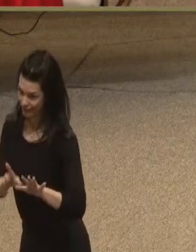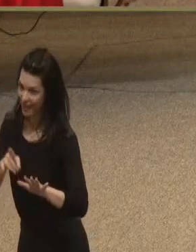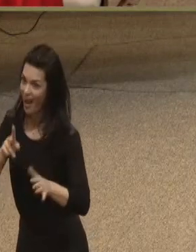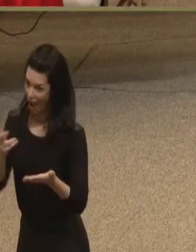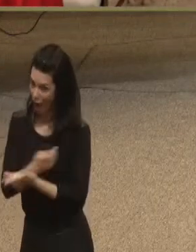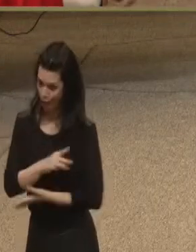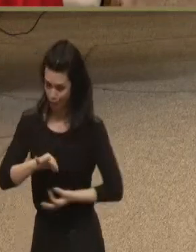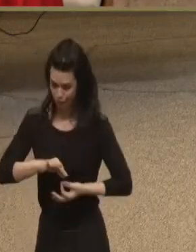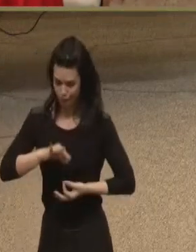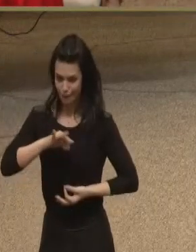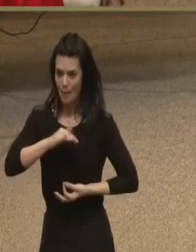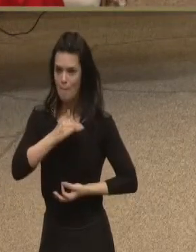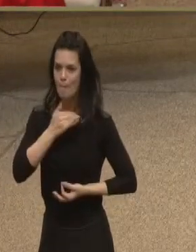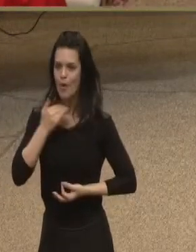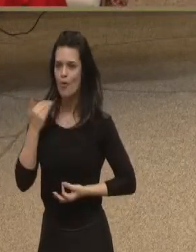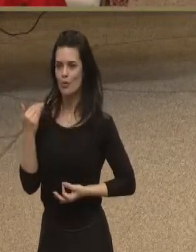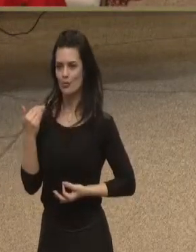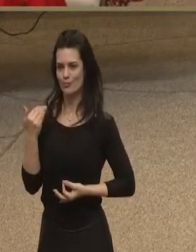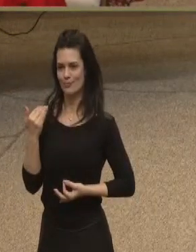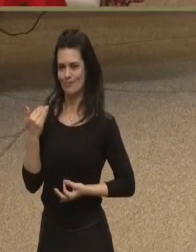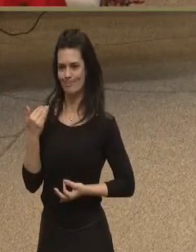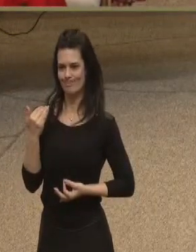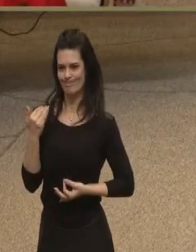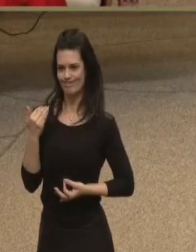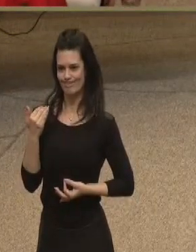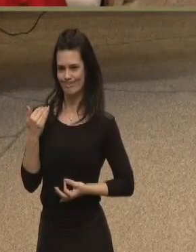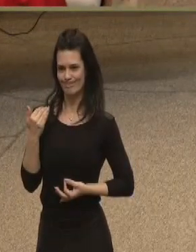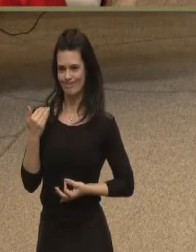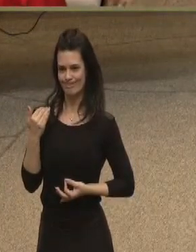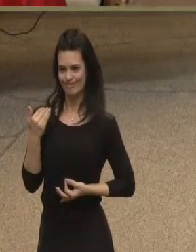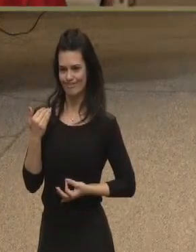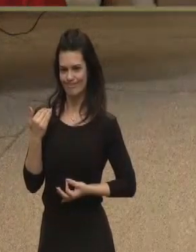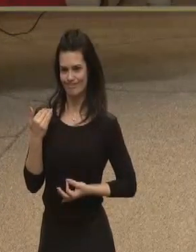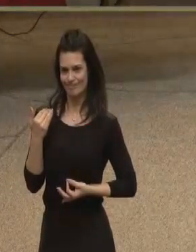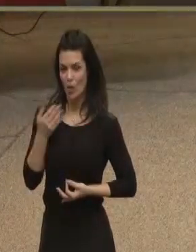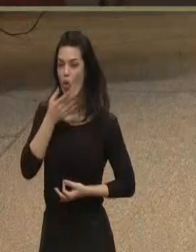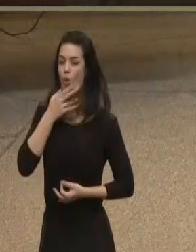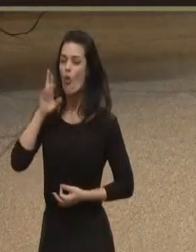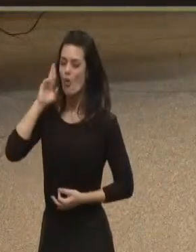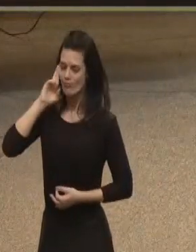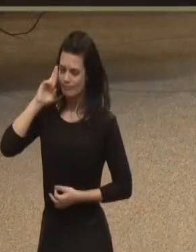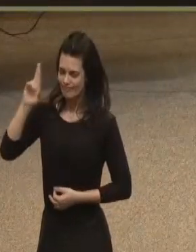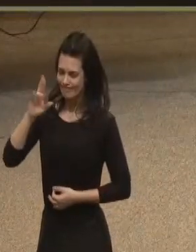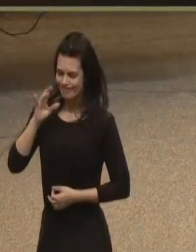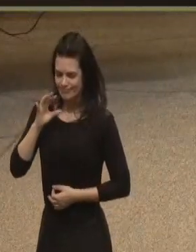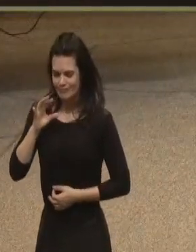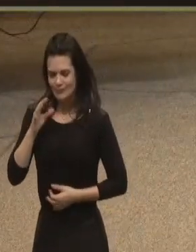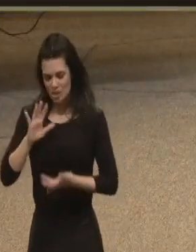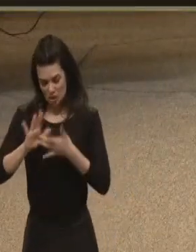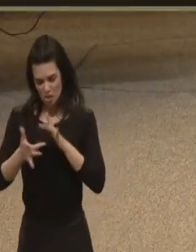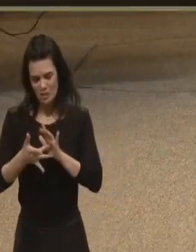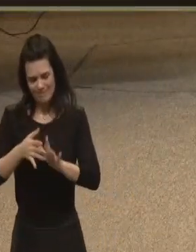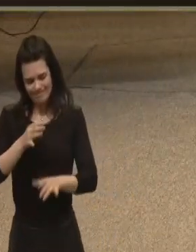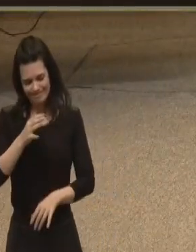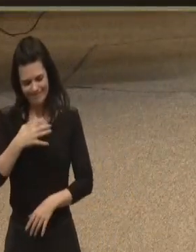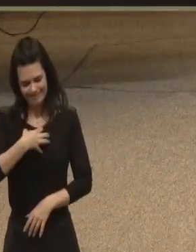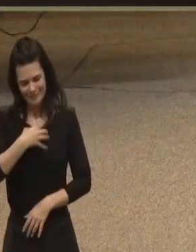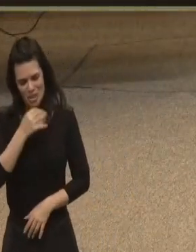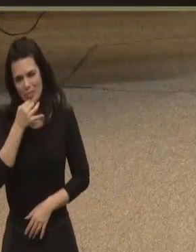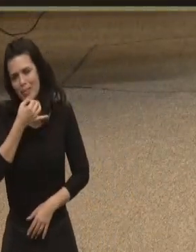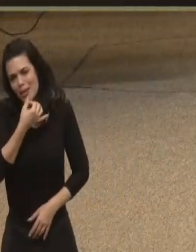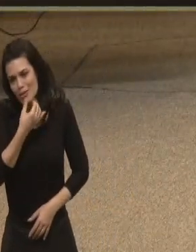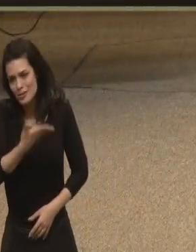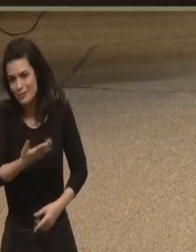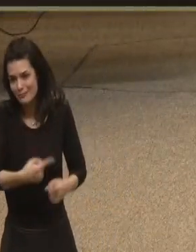espiritualmente mortos. A tristeza que o Senhor Jesus certamente sentiu quando falava com